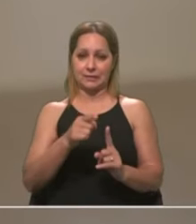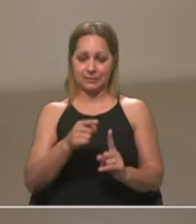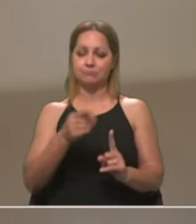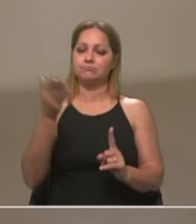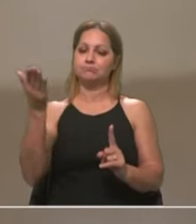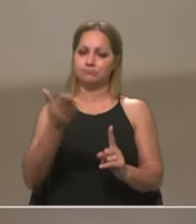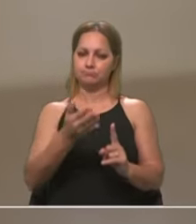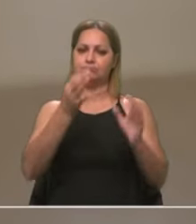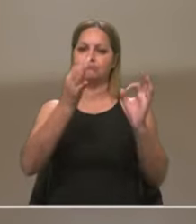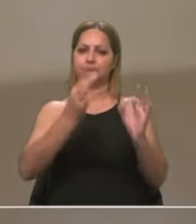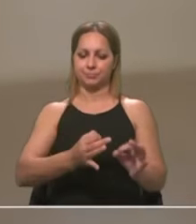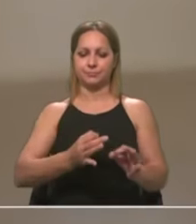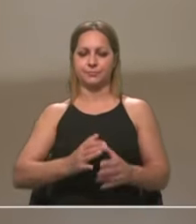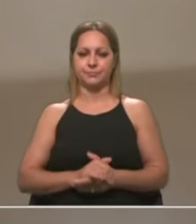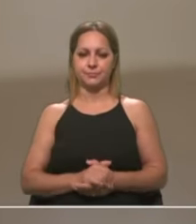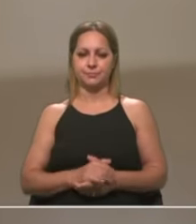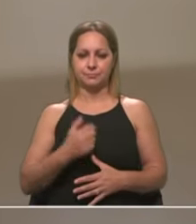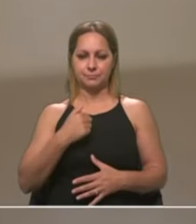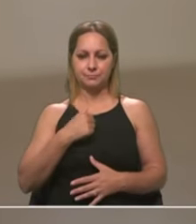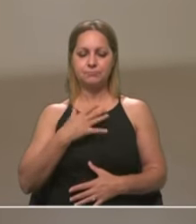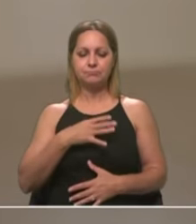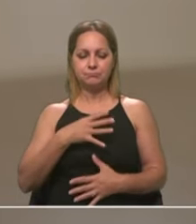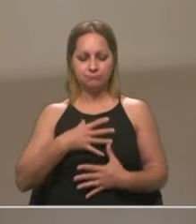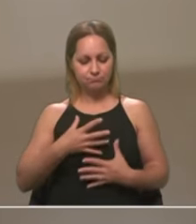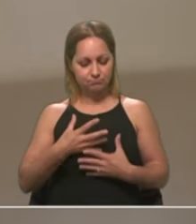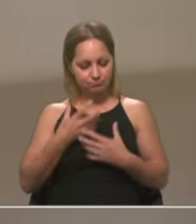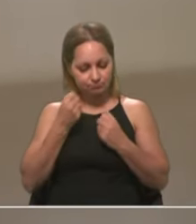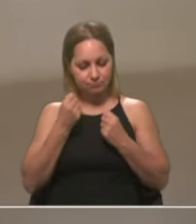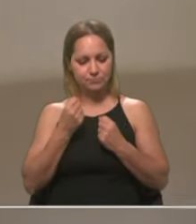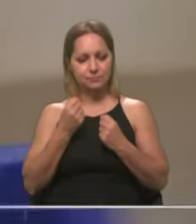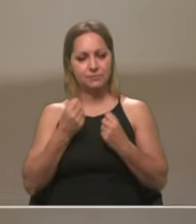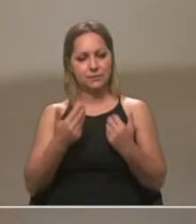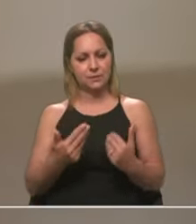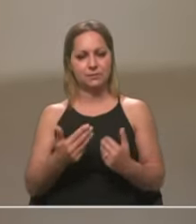essa minha ânsia concretizada.